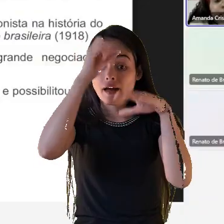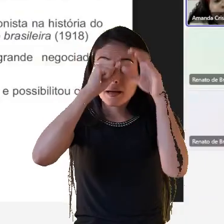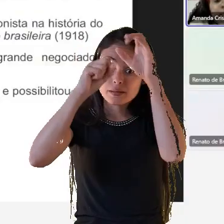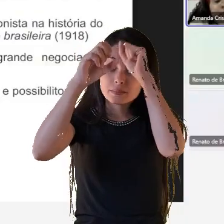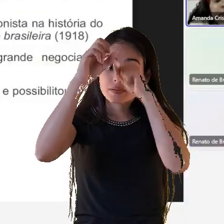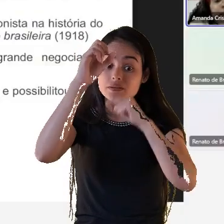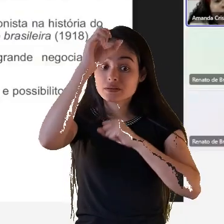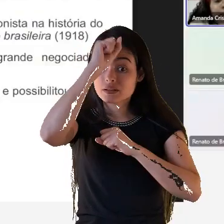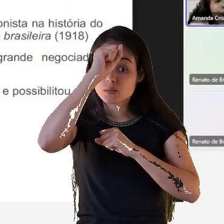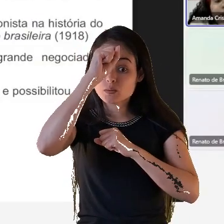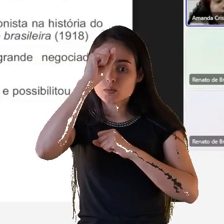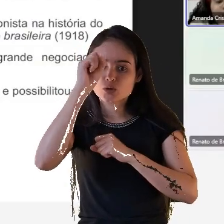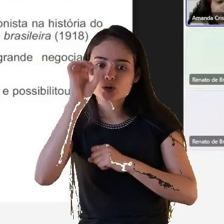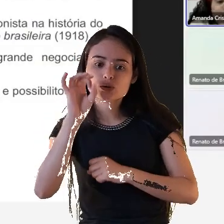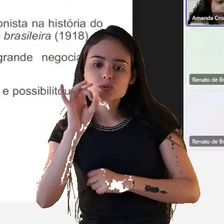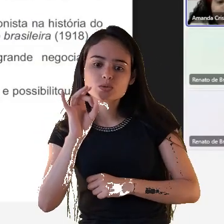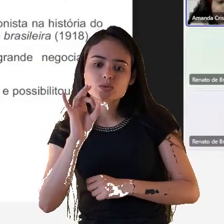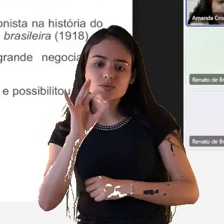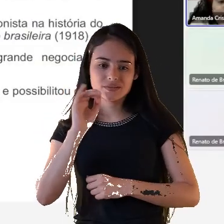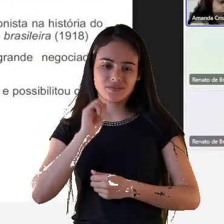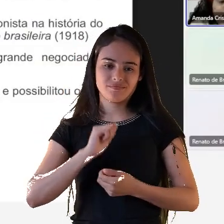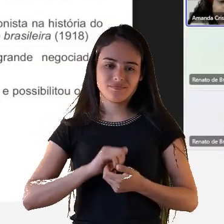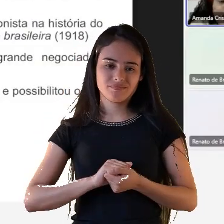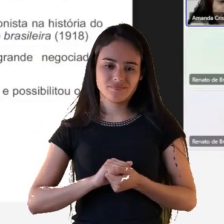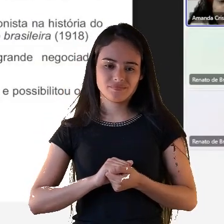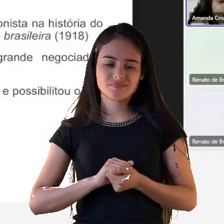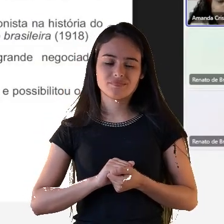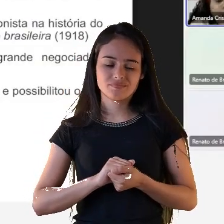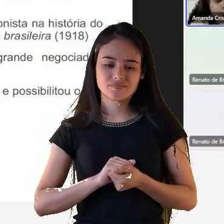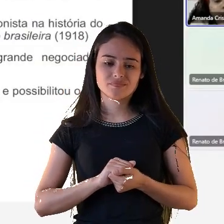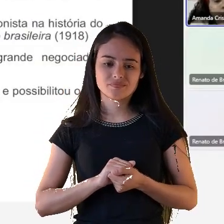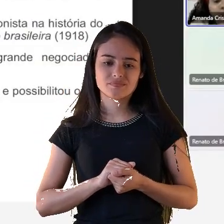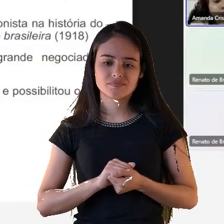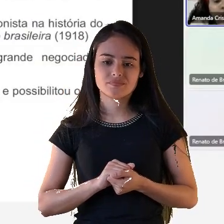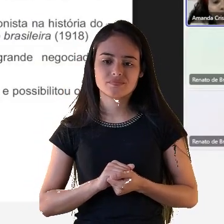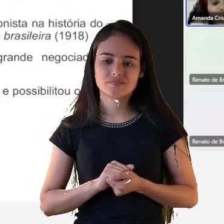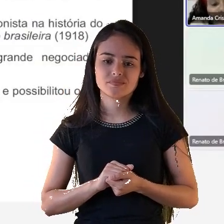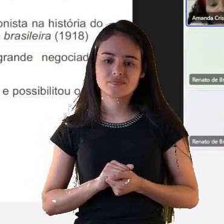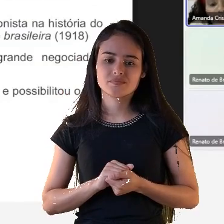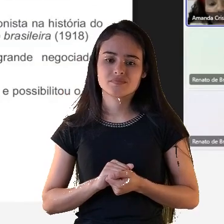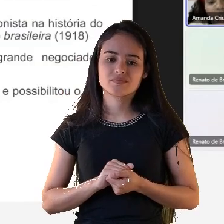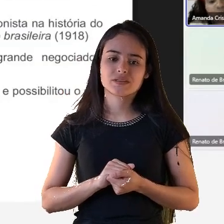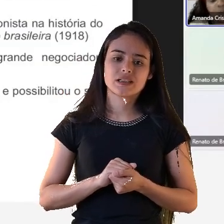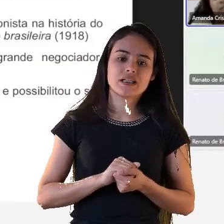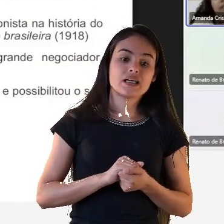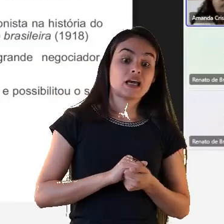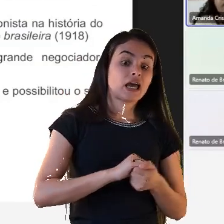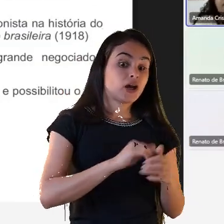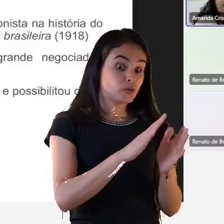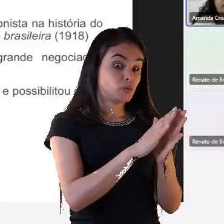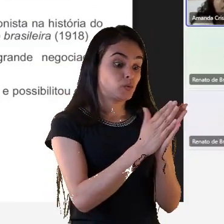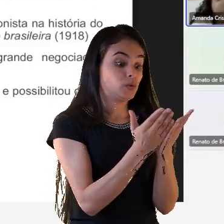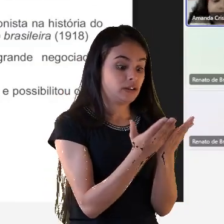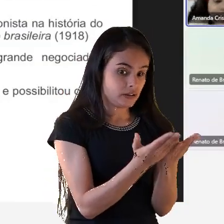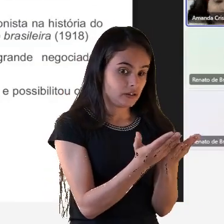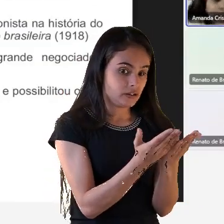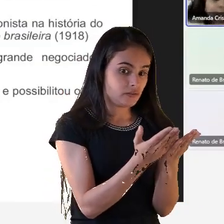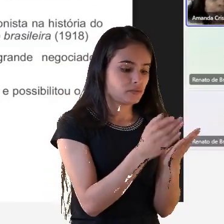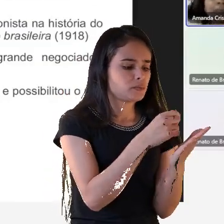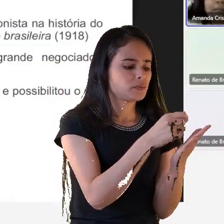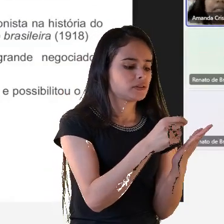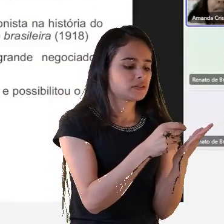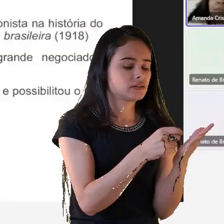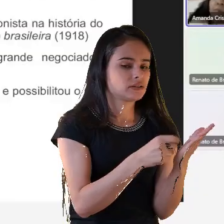dele, assim, mais conhecida é essa, e O Colono Preto como Fator da Civilização